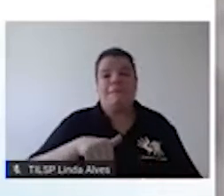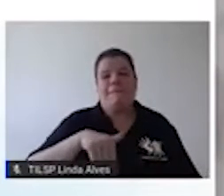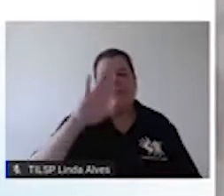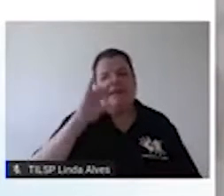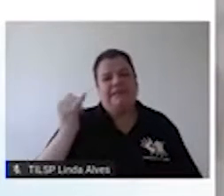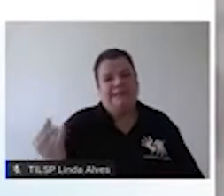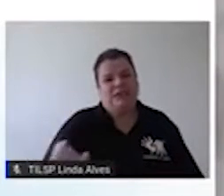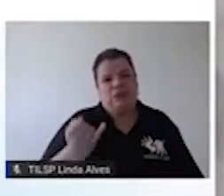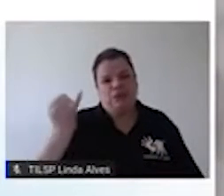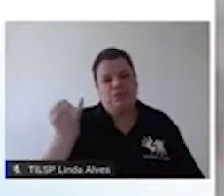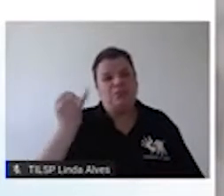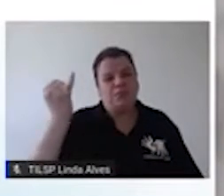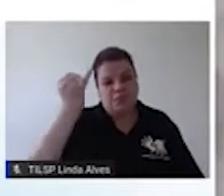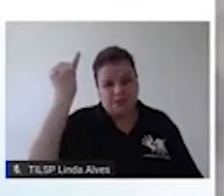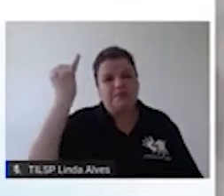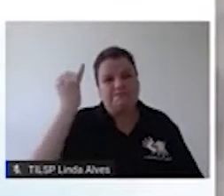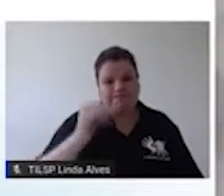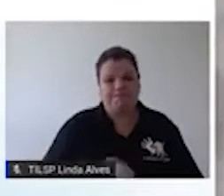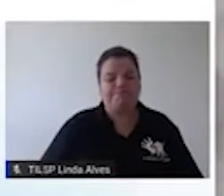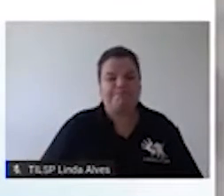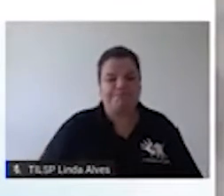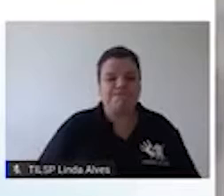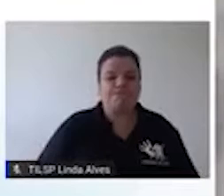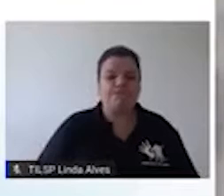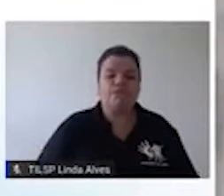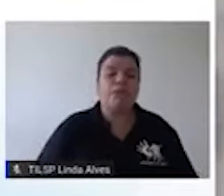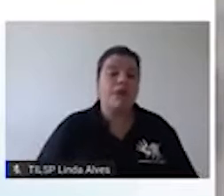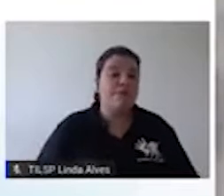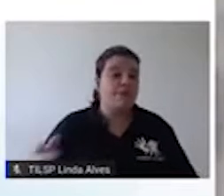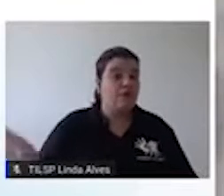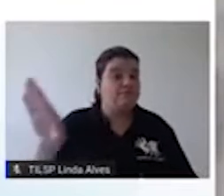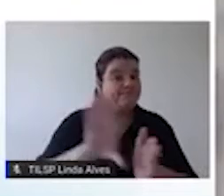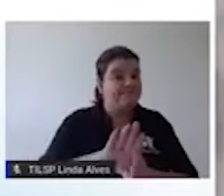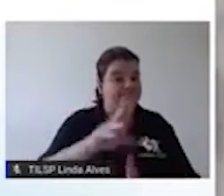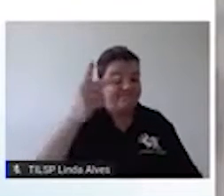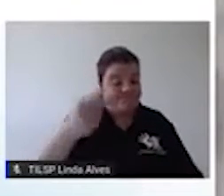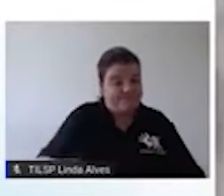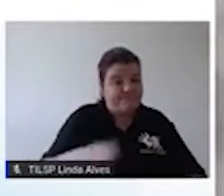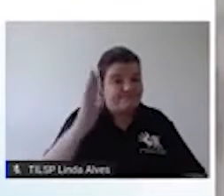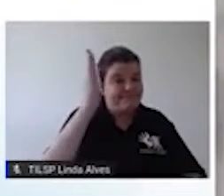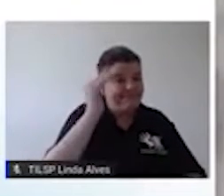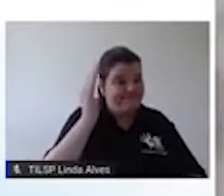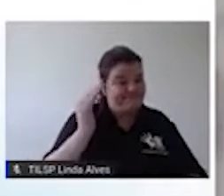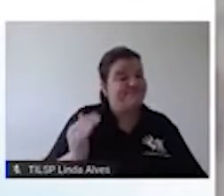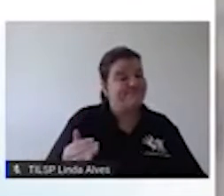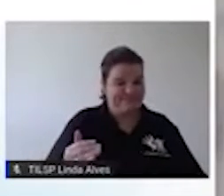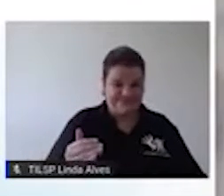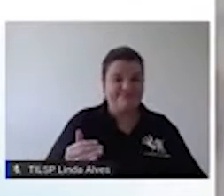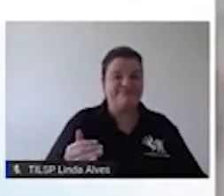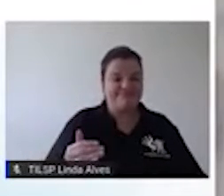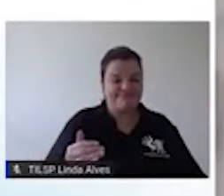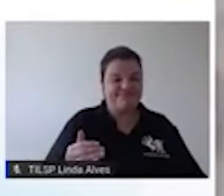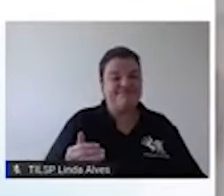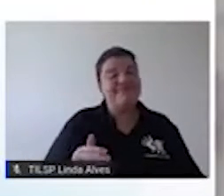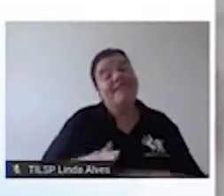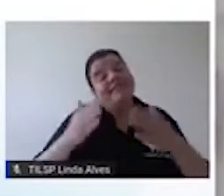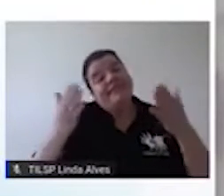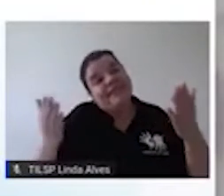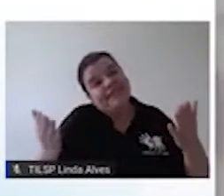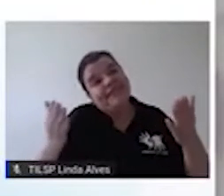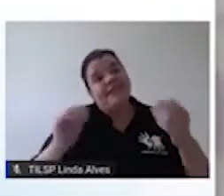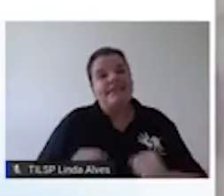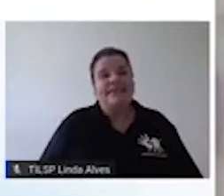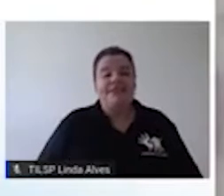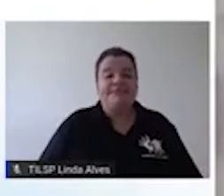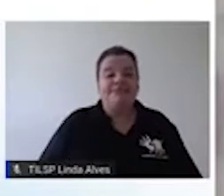importantes da pandemia. Quando ela chegou no Brasil, não é? Ela, enfim, como eu já